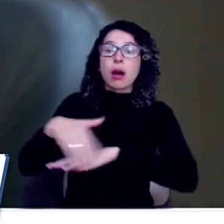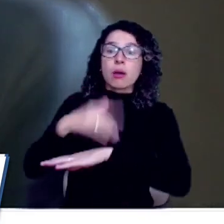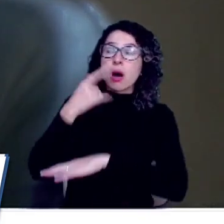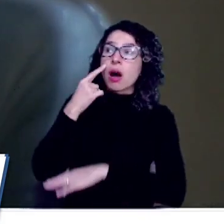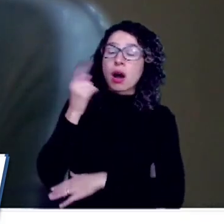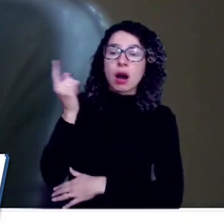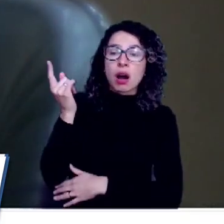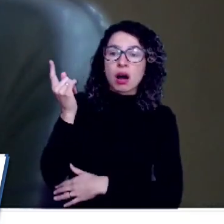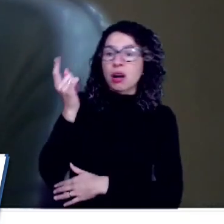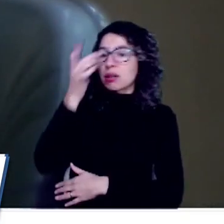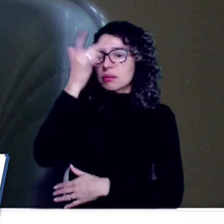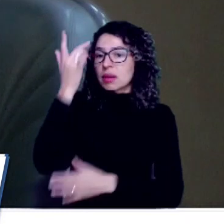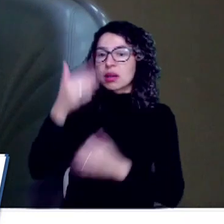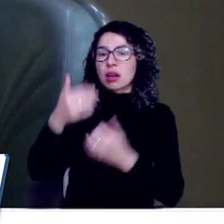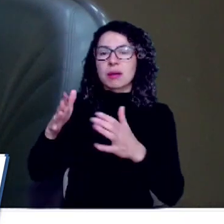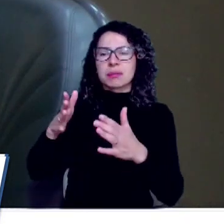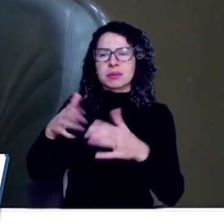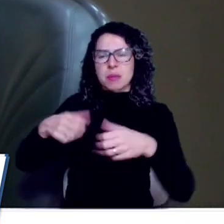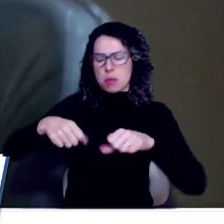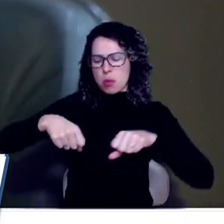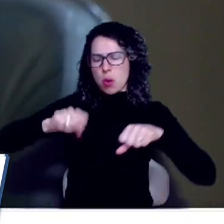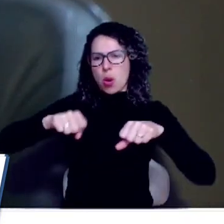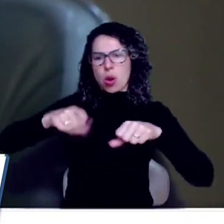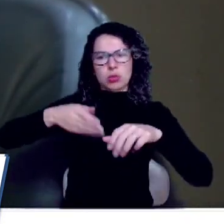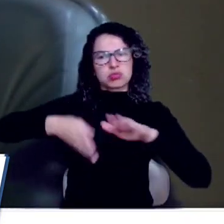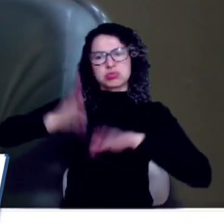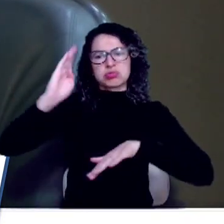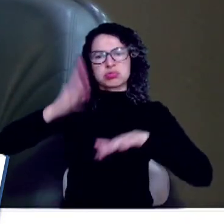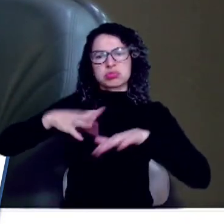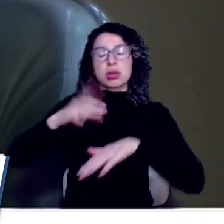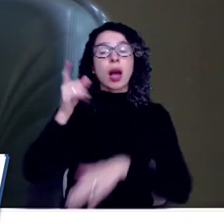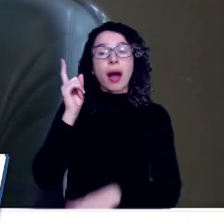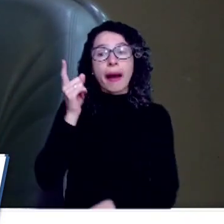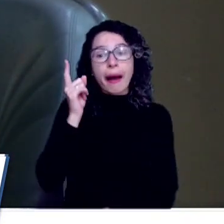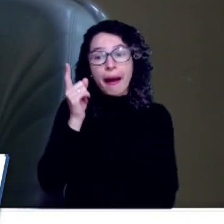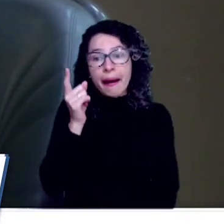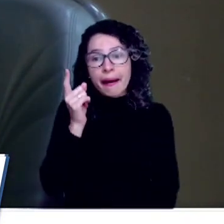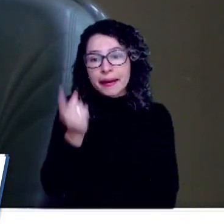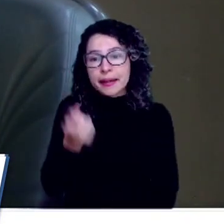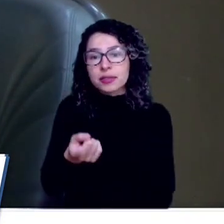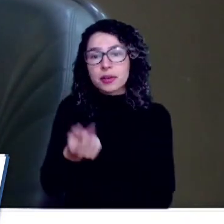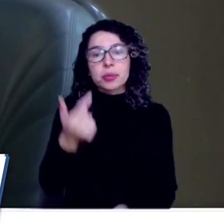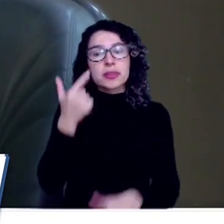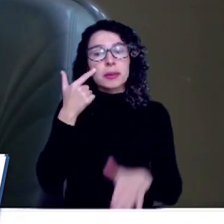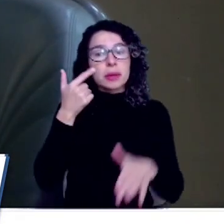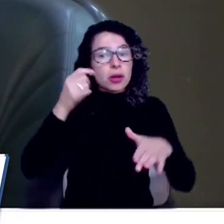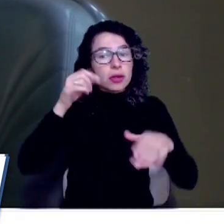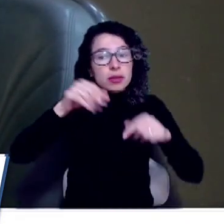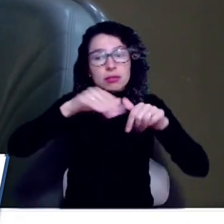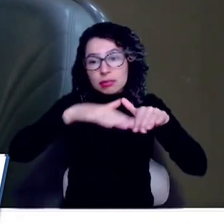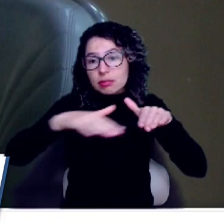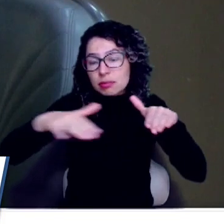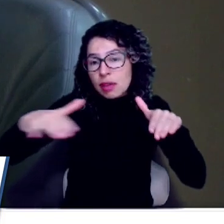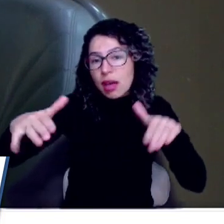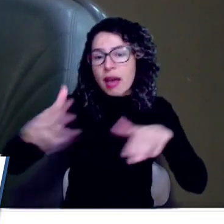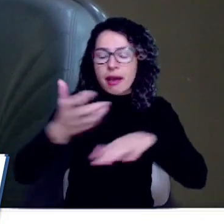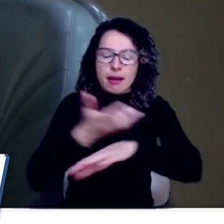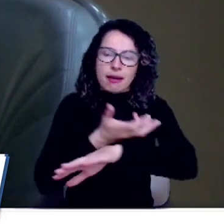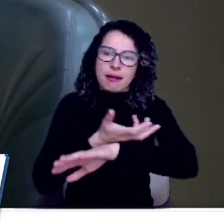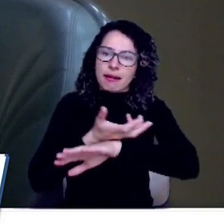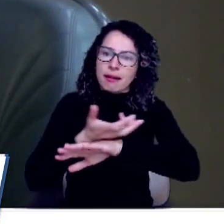para atravessar as motos. Ali tem que aterrar, tem que gramar, tem